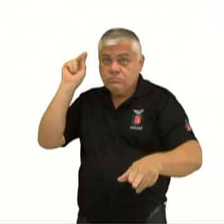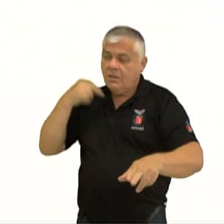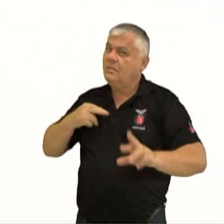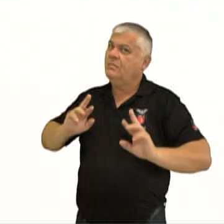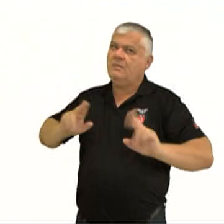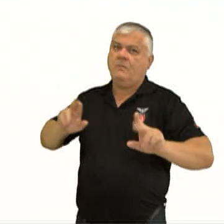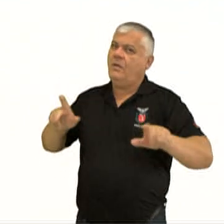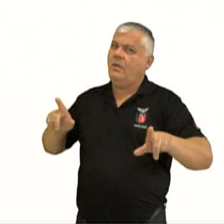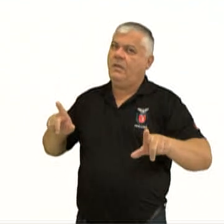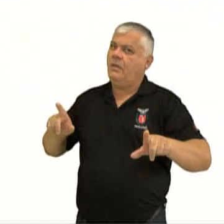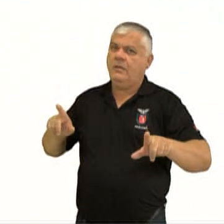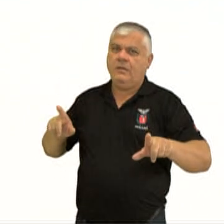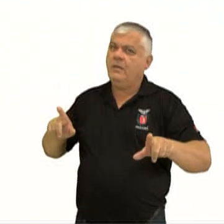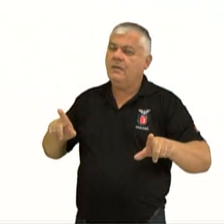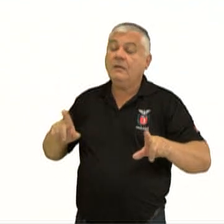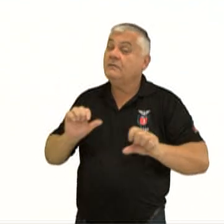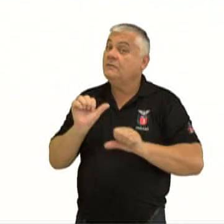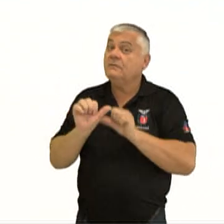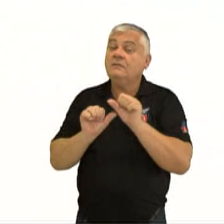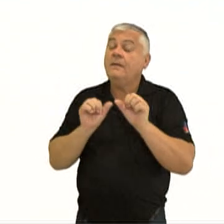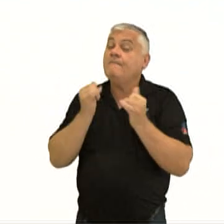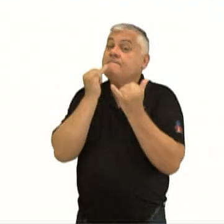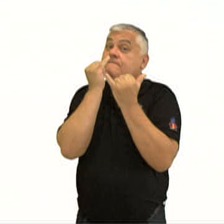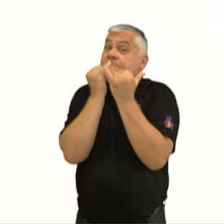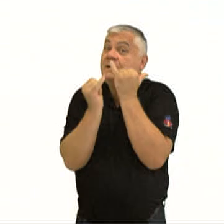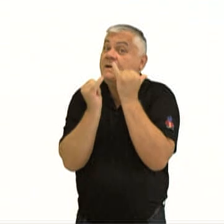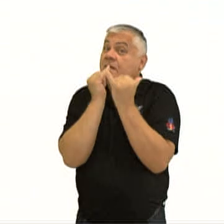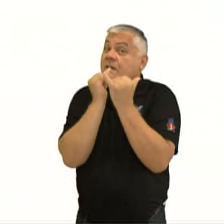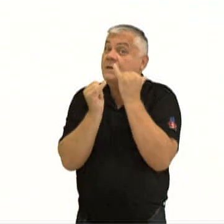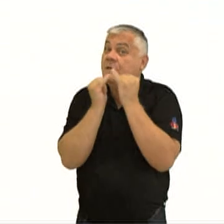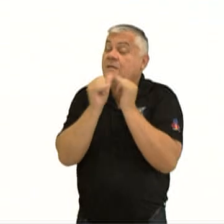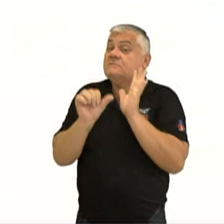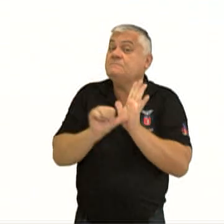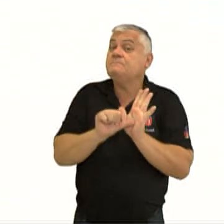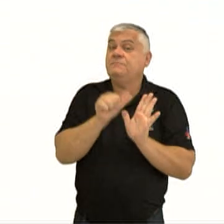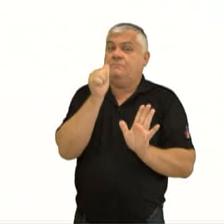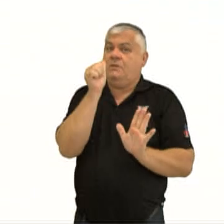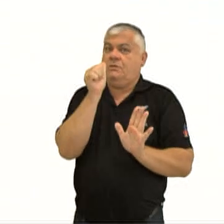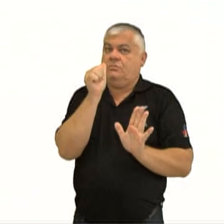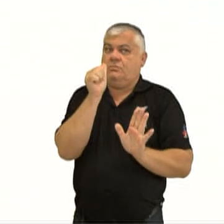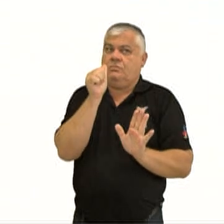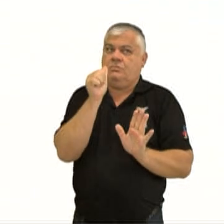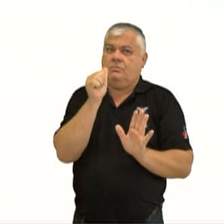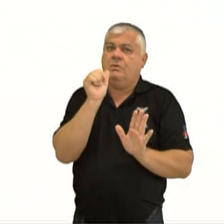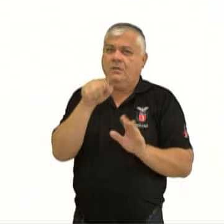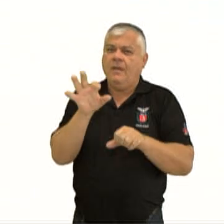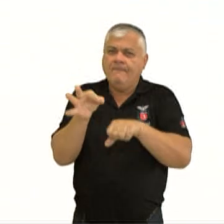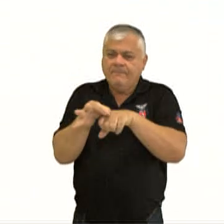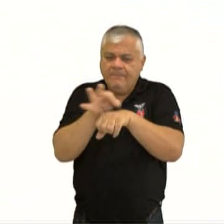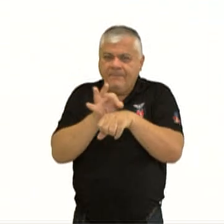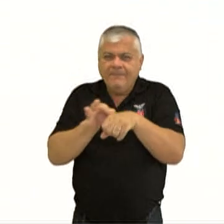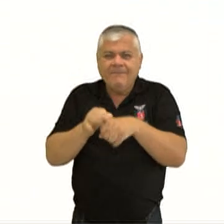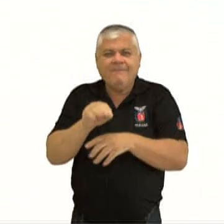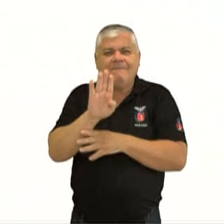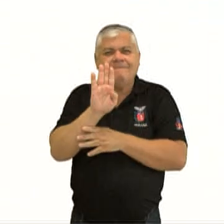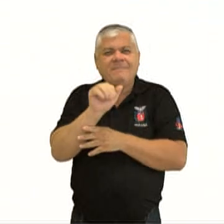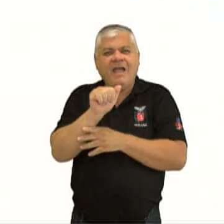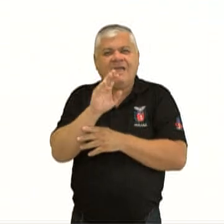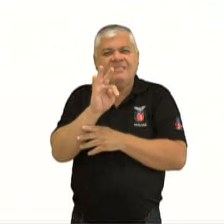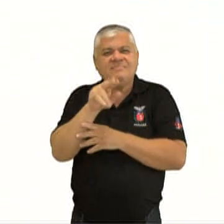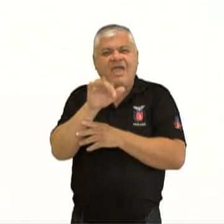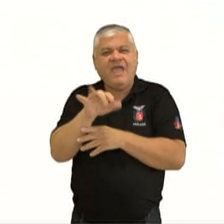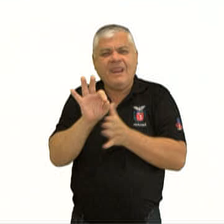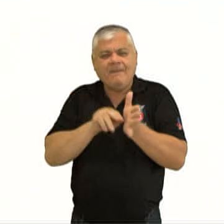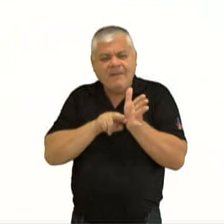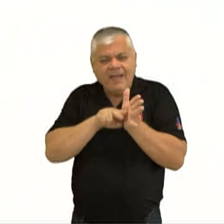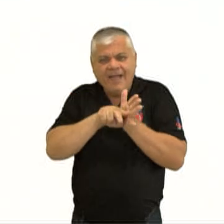Terra Primitiva. Então, são muito parecidos os primeiros seres vivos com as bactérias que nós temos atualmente,